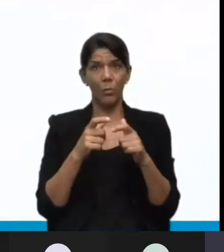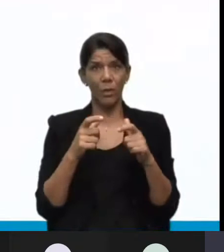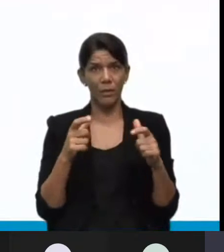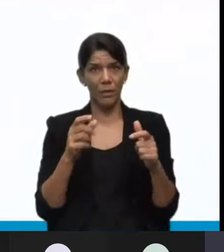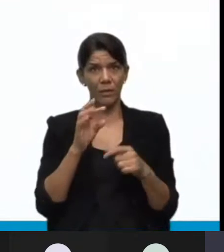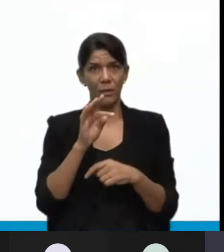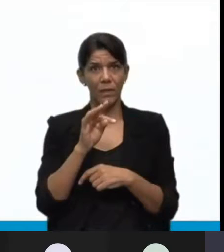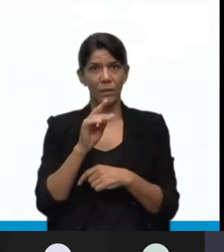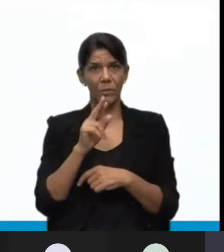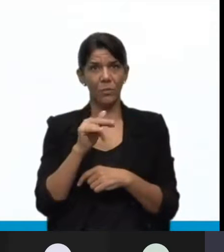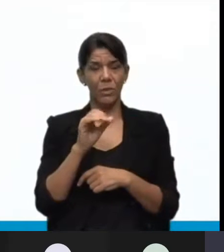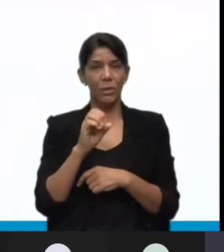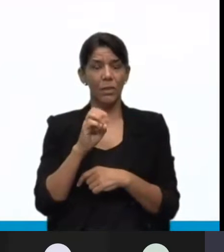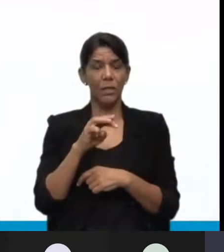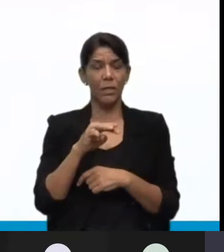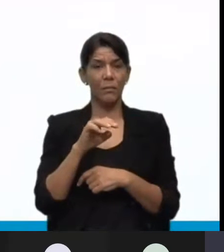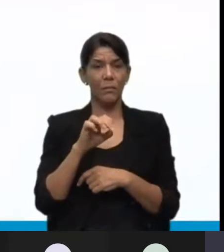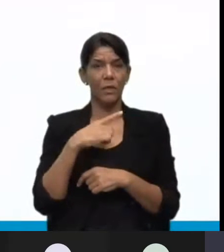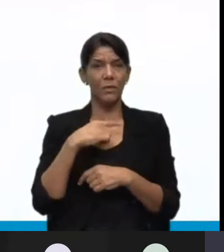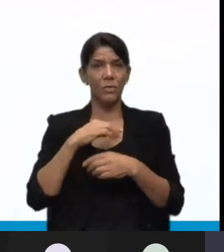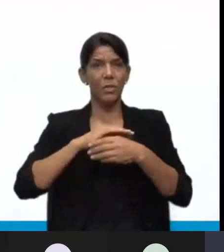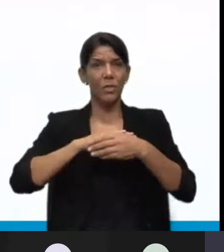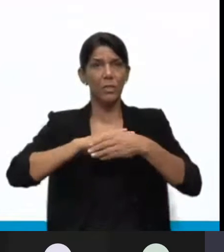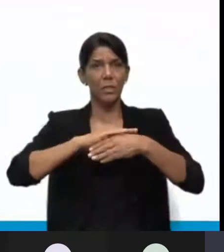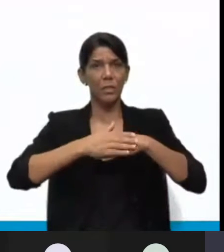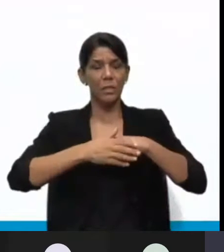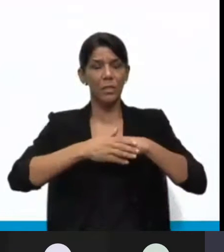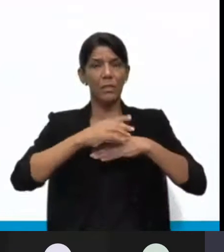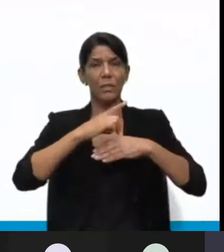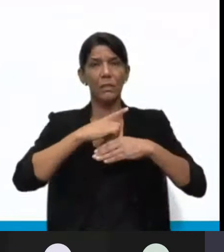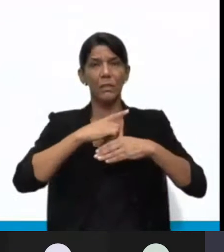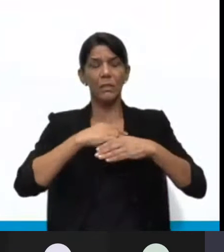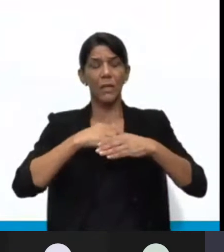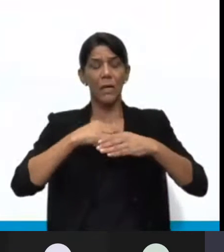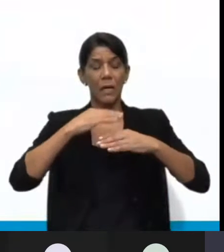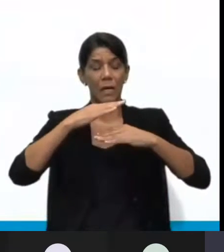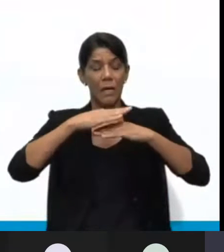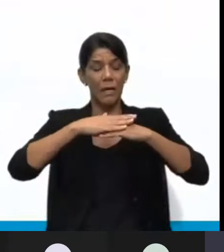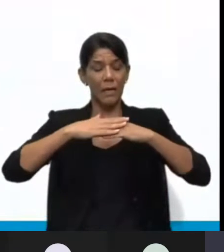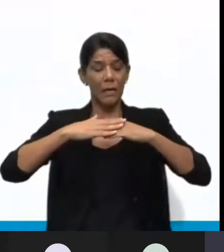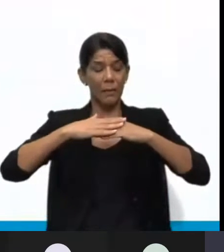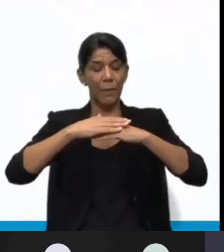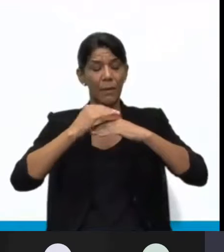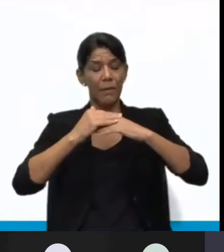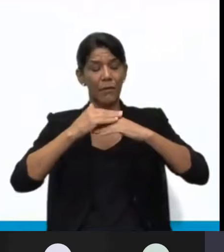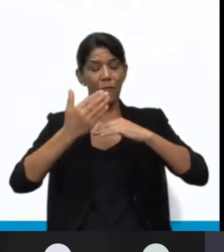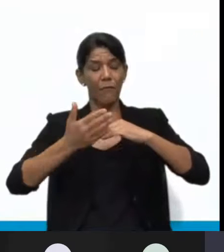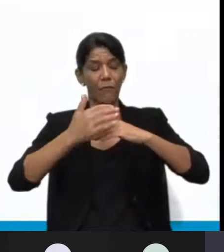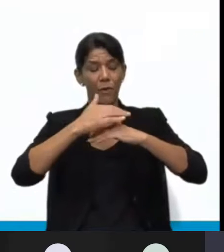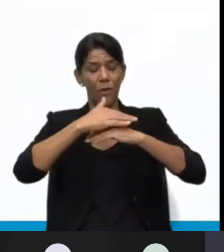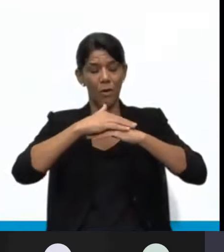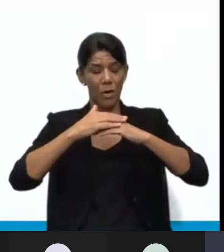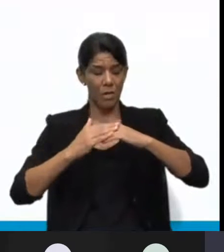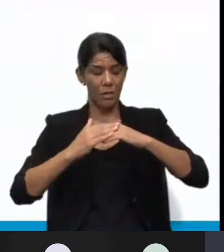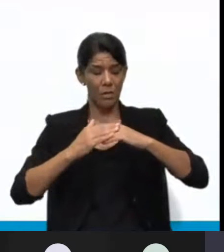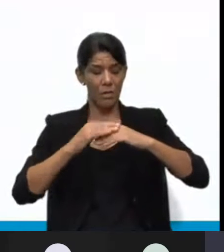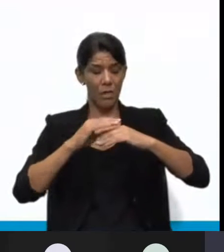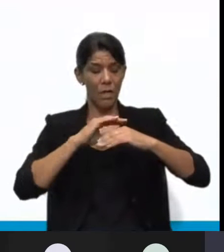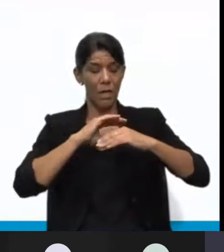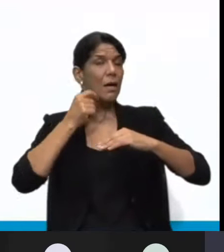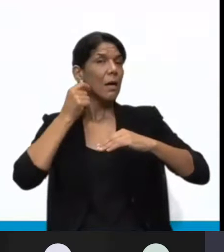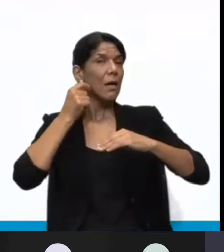aqui a minha túnica média, músculo liso, e aqui, ó, a minha camada mais externa da parede da minha